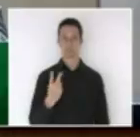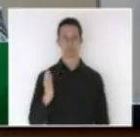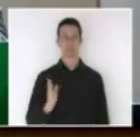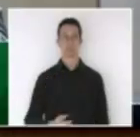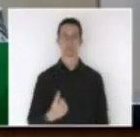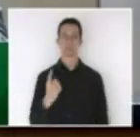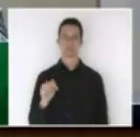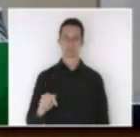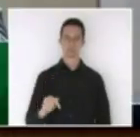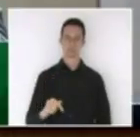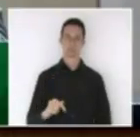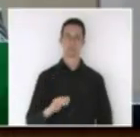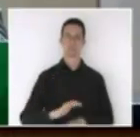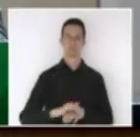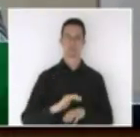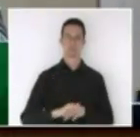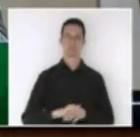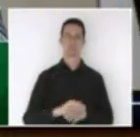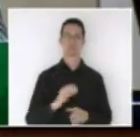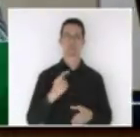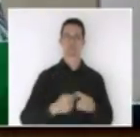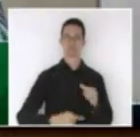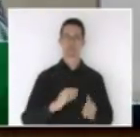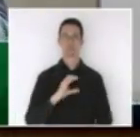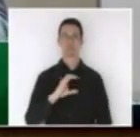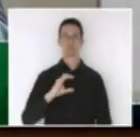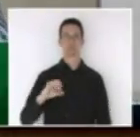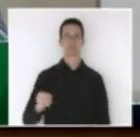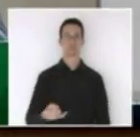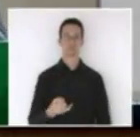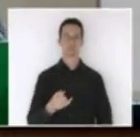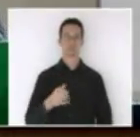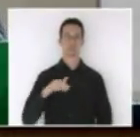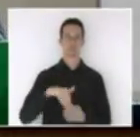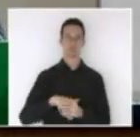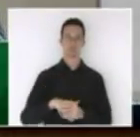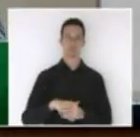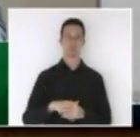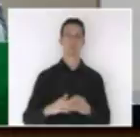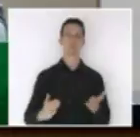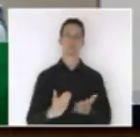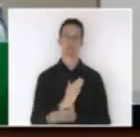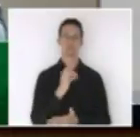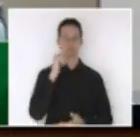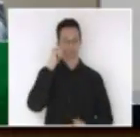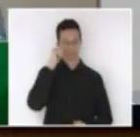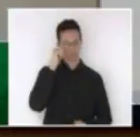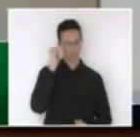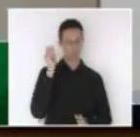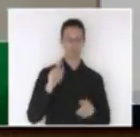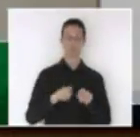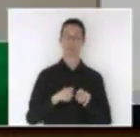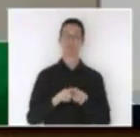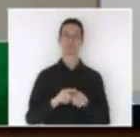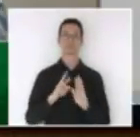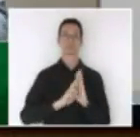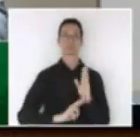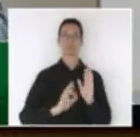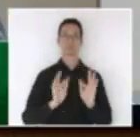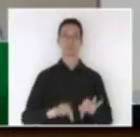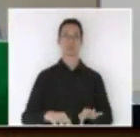autor a Comissão de Constituição e Justiça. Em votação, aprovado. Também ainda em votação e redação final, projeto de